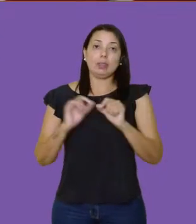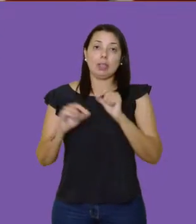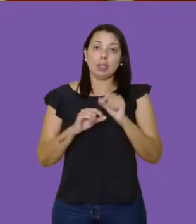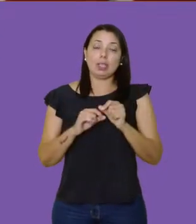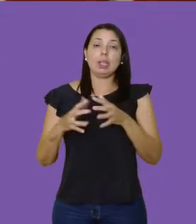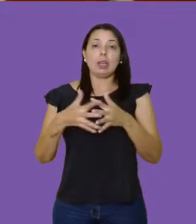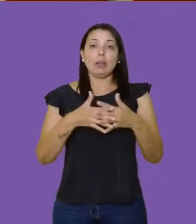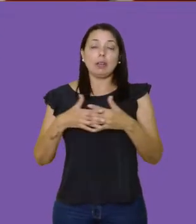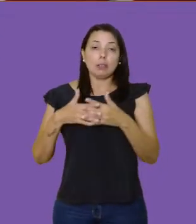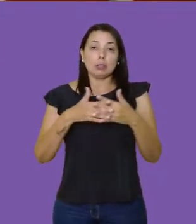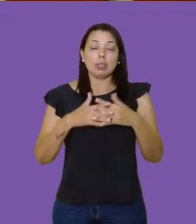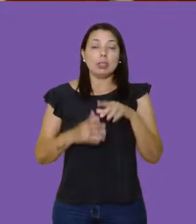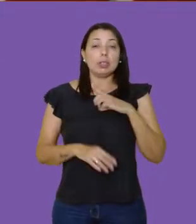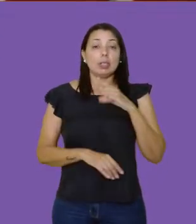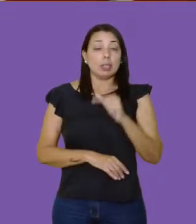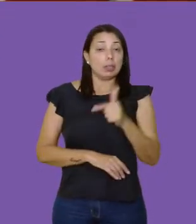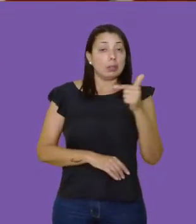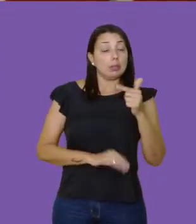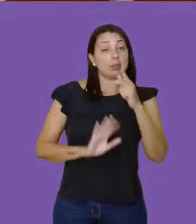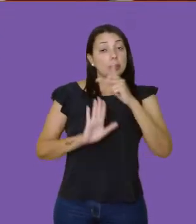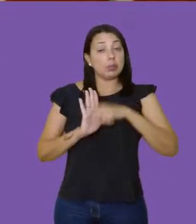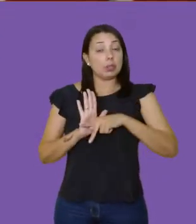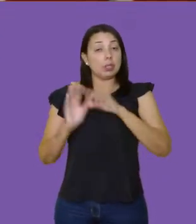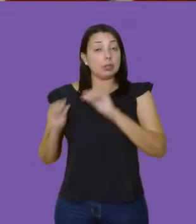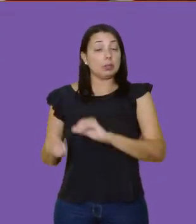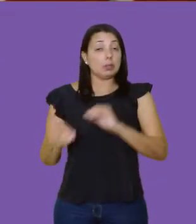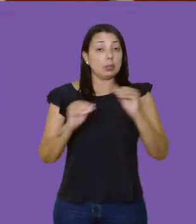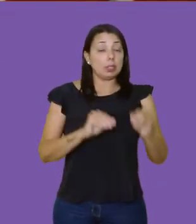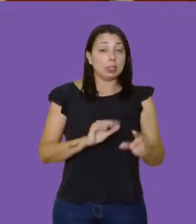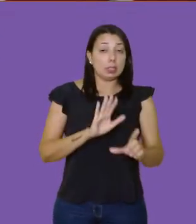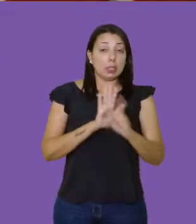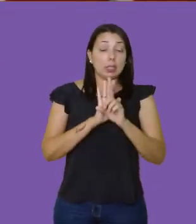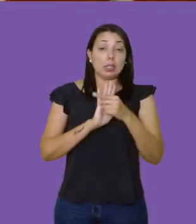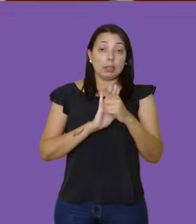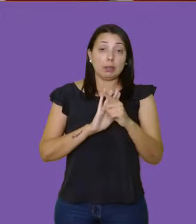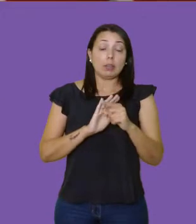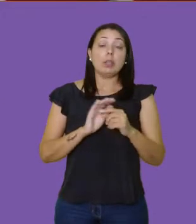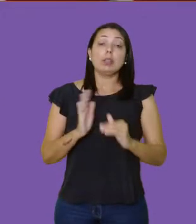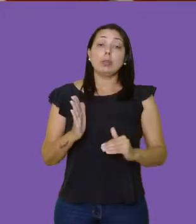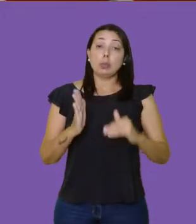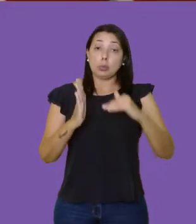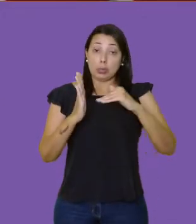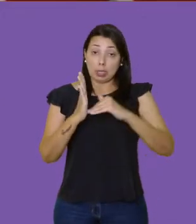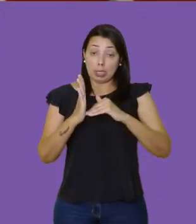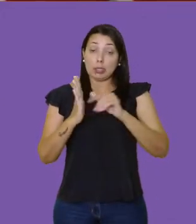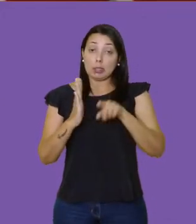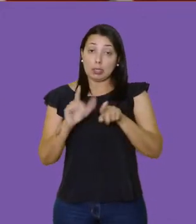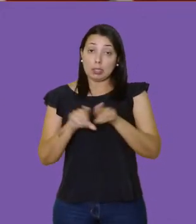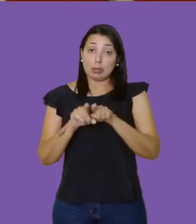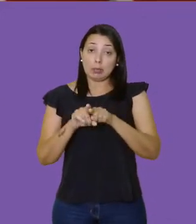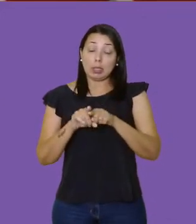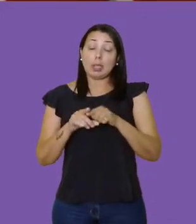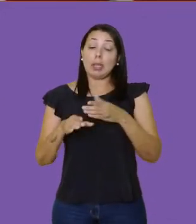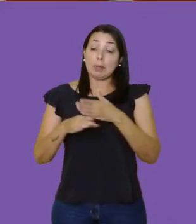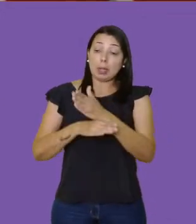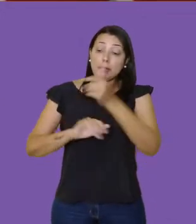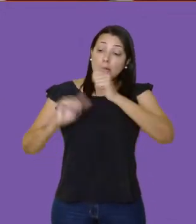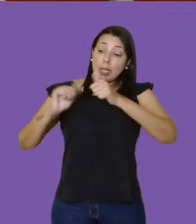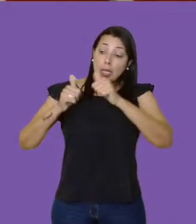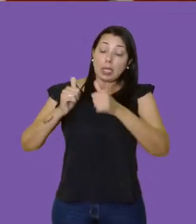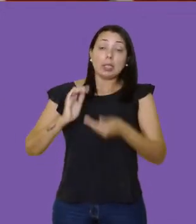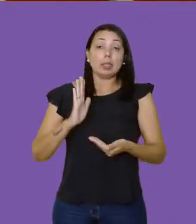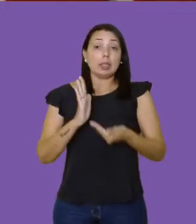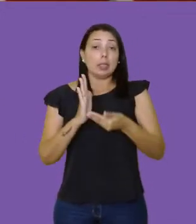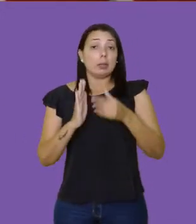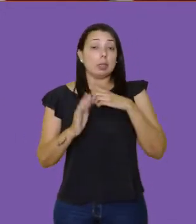a confusão, que tem dois projetos, duas alterações legislativas que vieram do Senado, que já estão para serem avaliadas pela Câmara, e